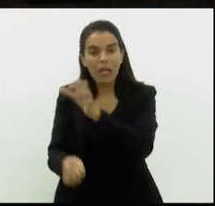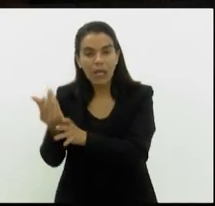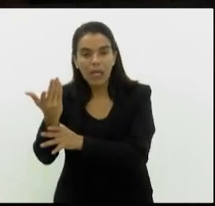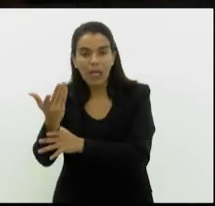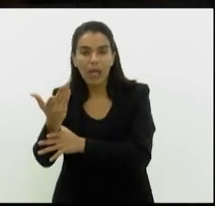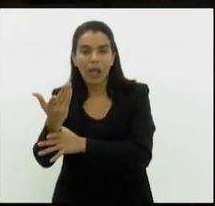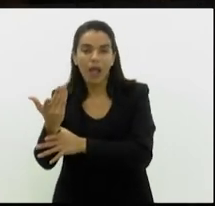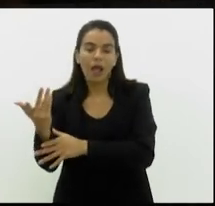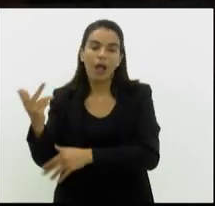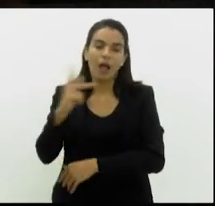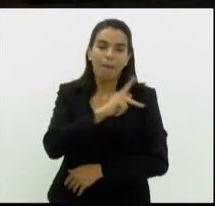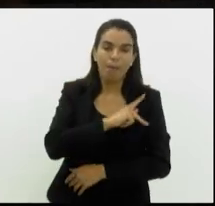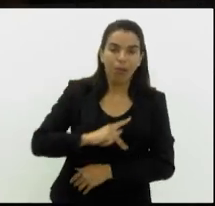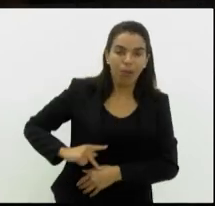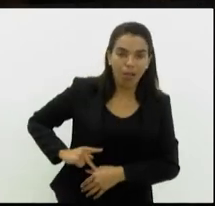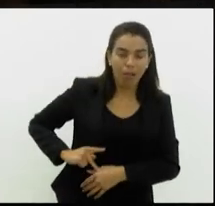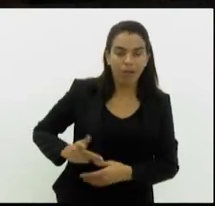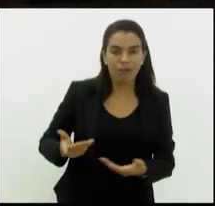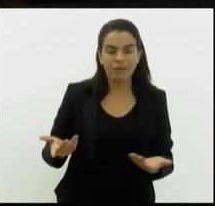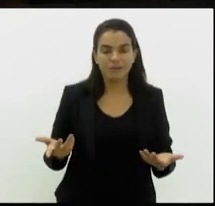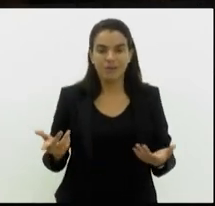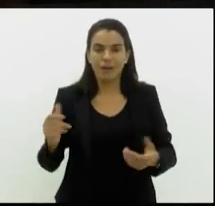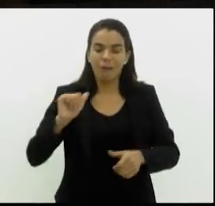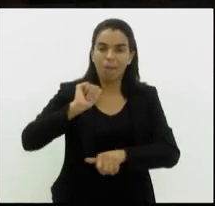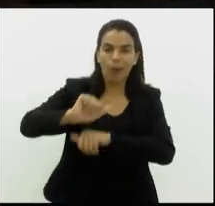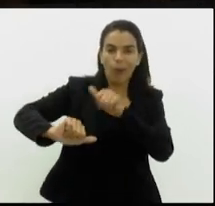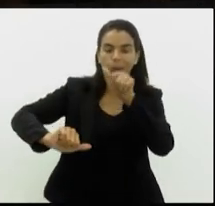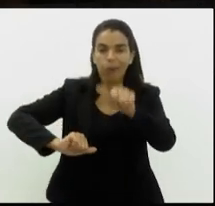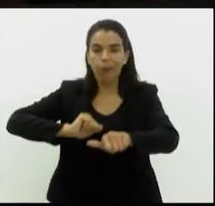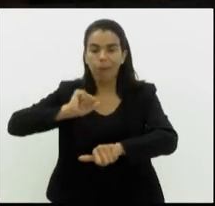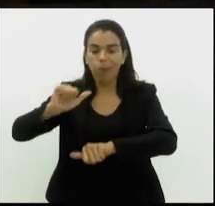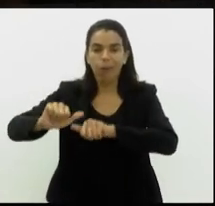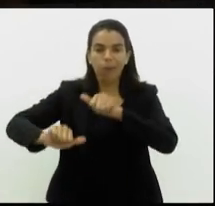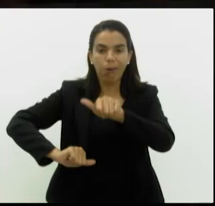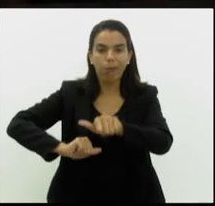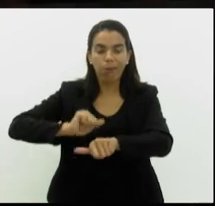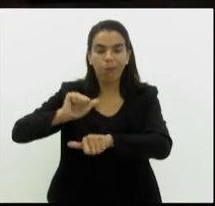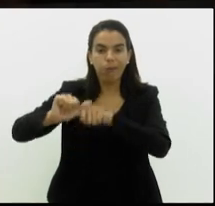outro, recria. E o contribuinte